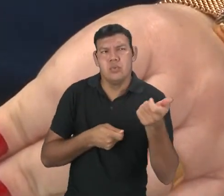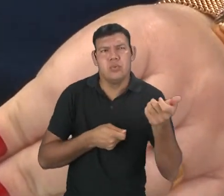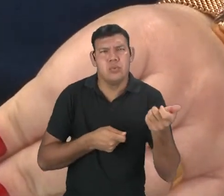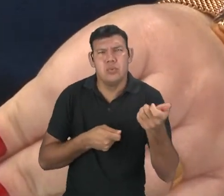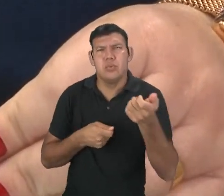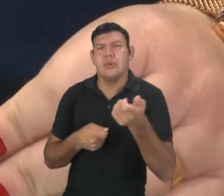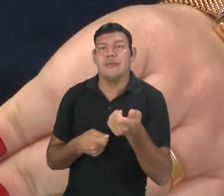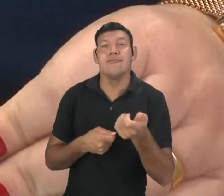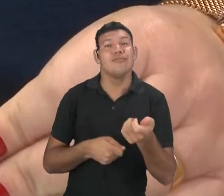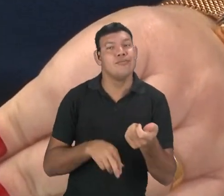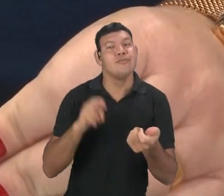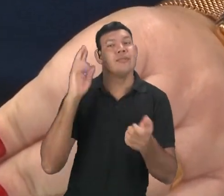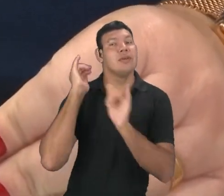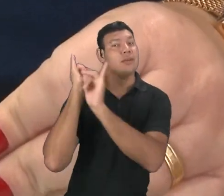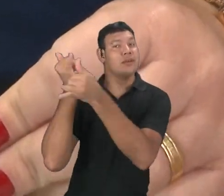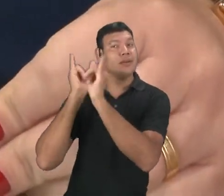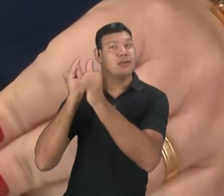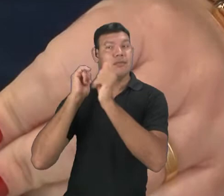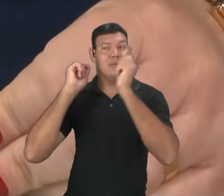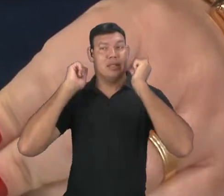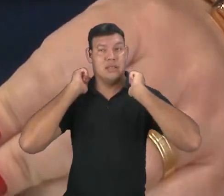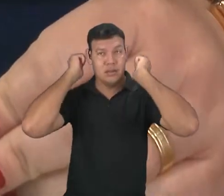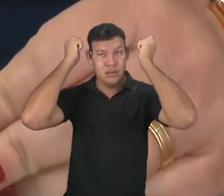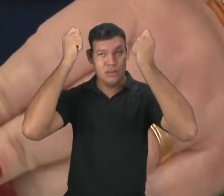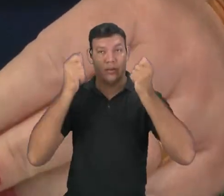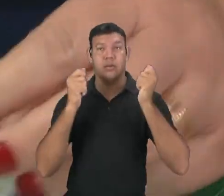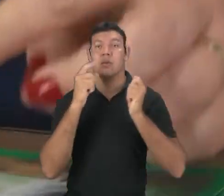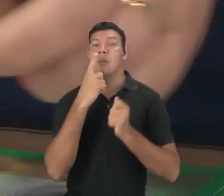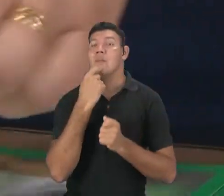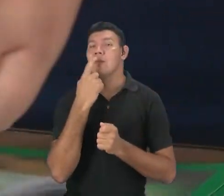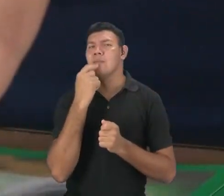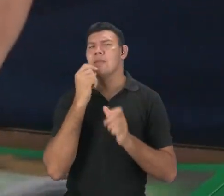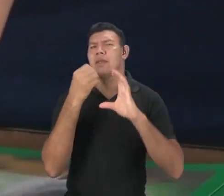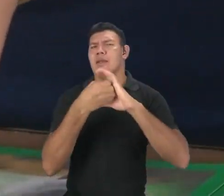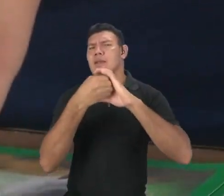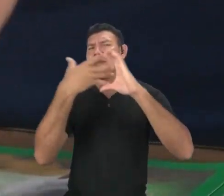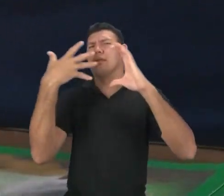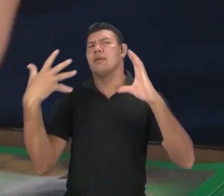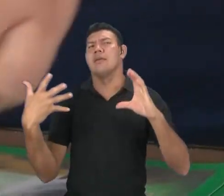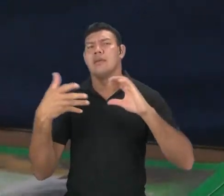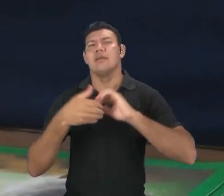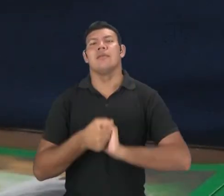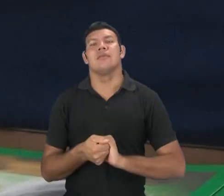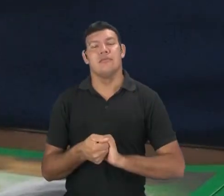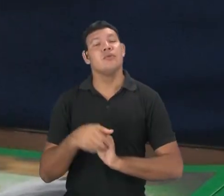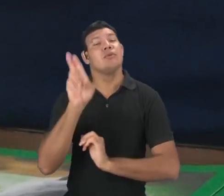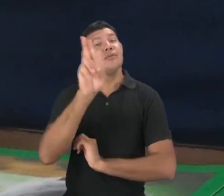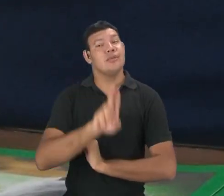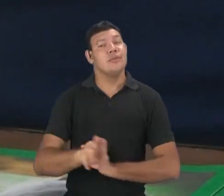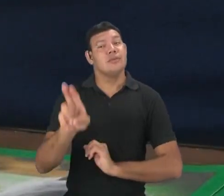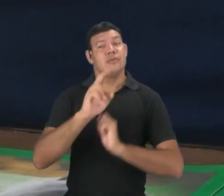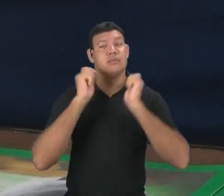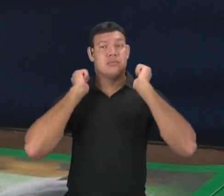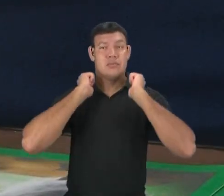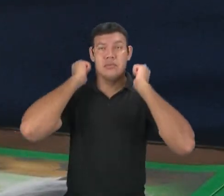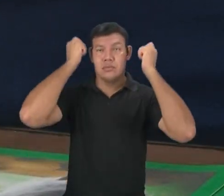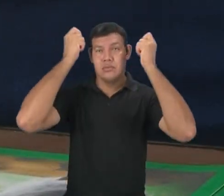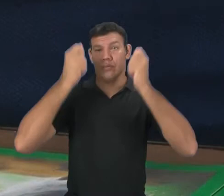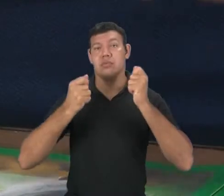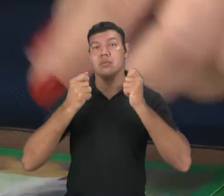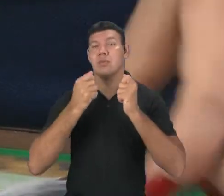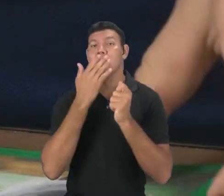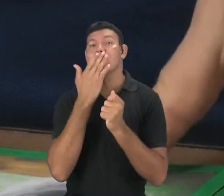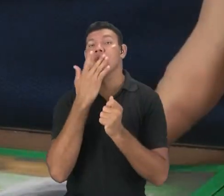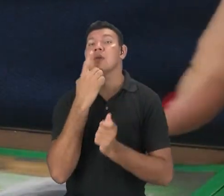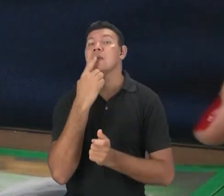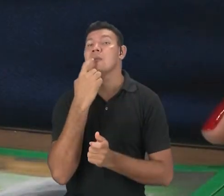né, da história do Chapeuzinho Vermelho. Qual a característica dele? Ele usa, né, esse capu vermelho, né, que é